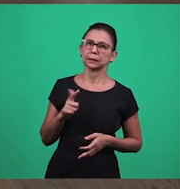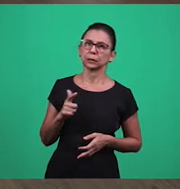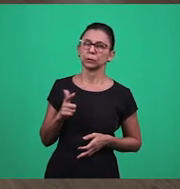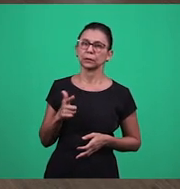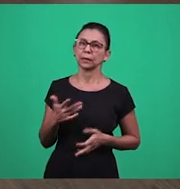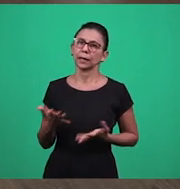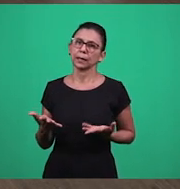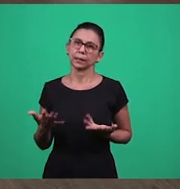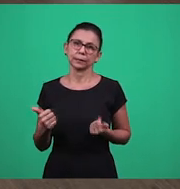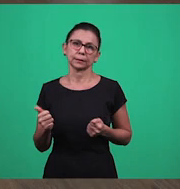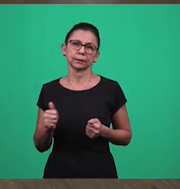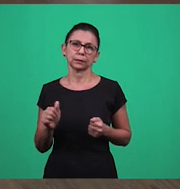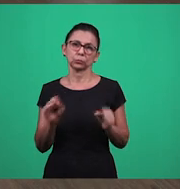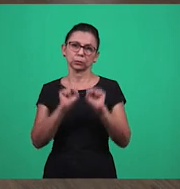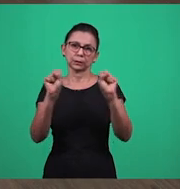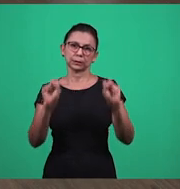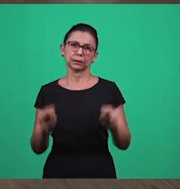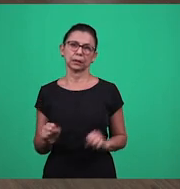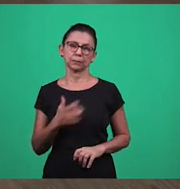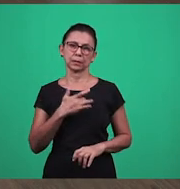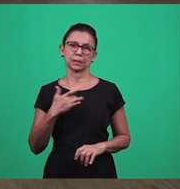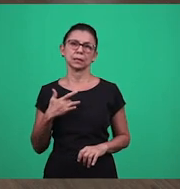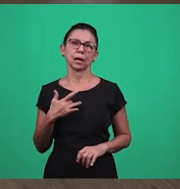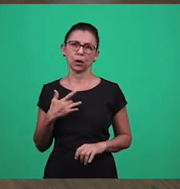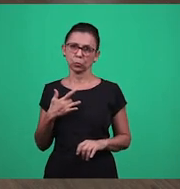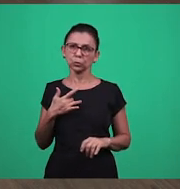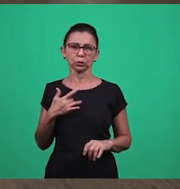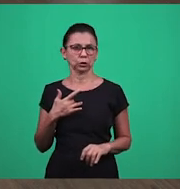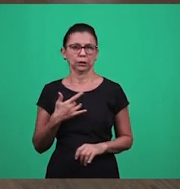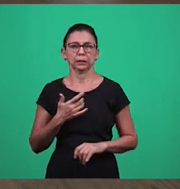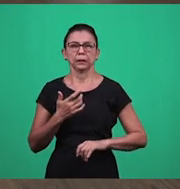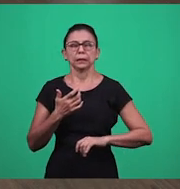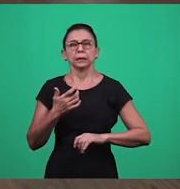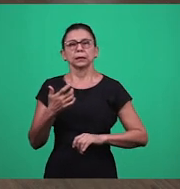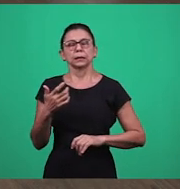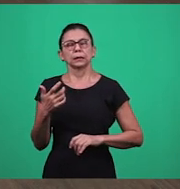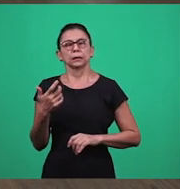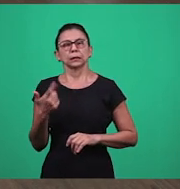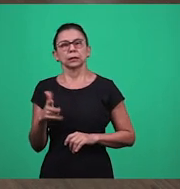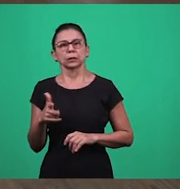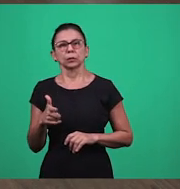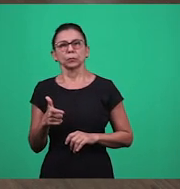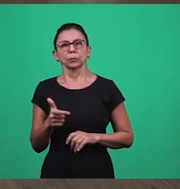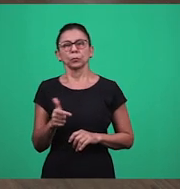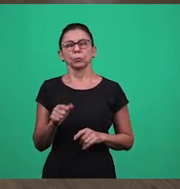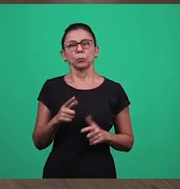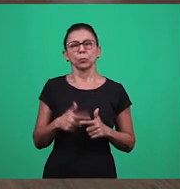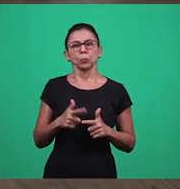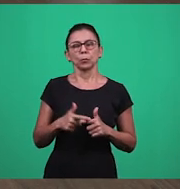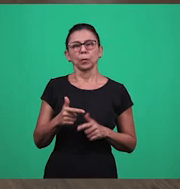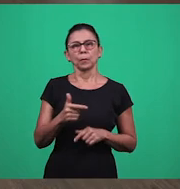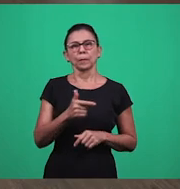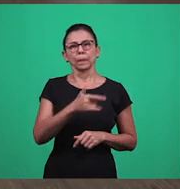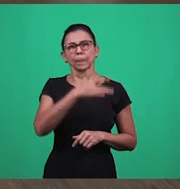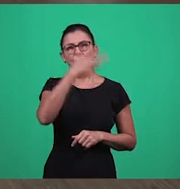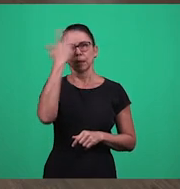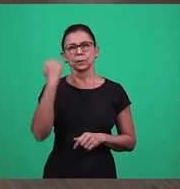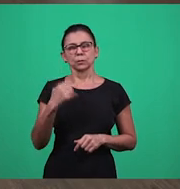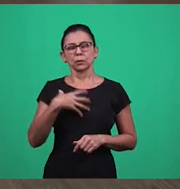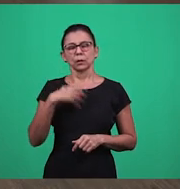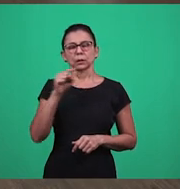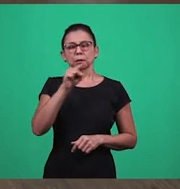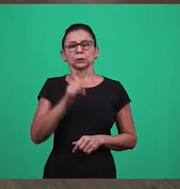corrida para o sistema de saúde, que não haja uma sobrecarga no sistema de saúde por sintomas que são sintomas leves, é isso?